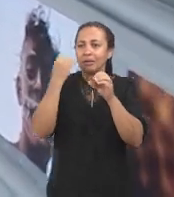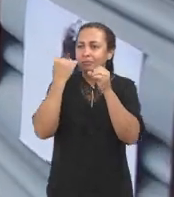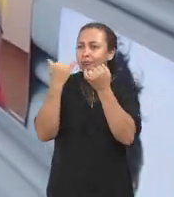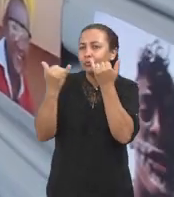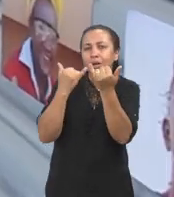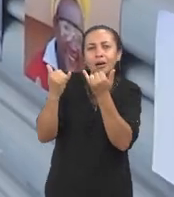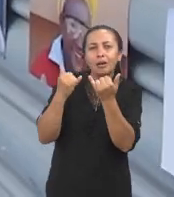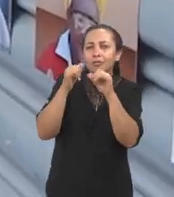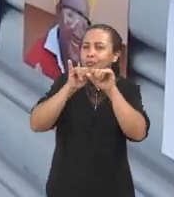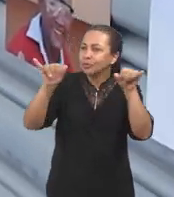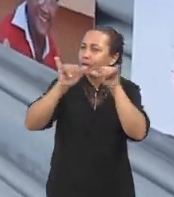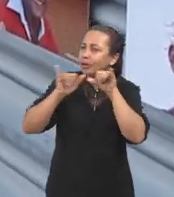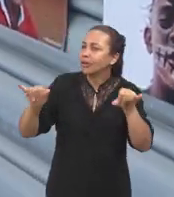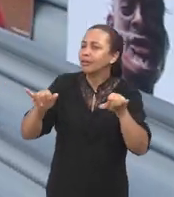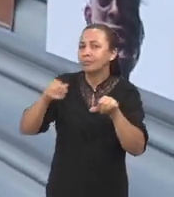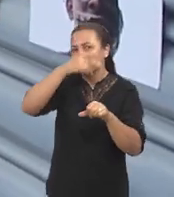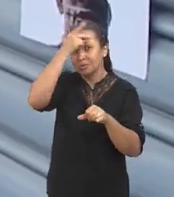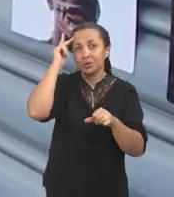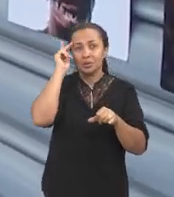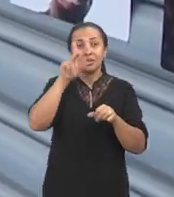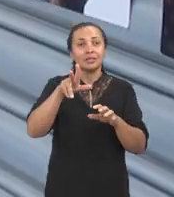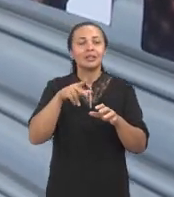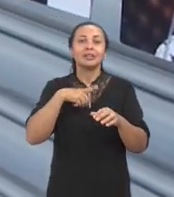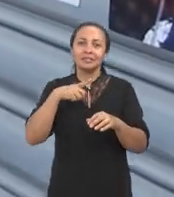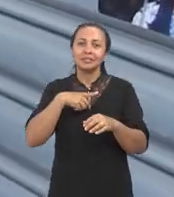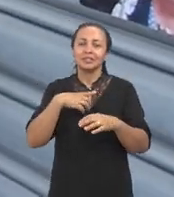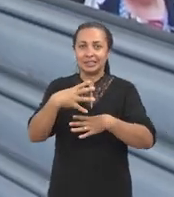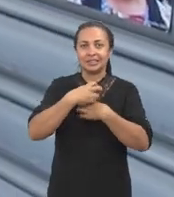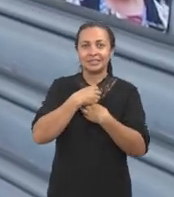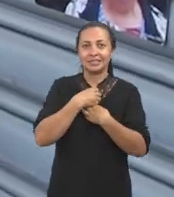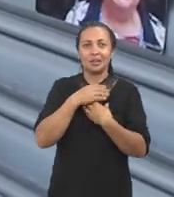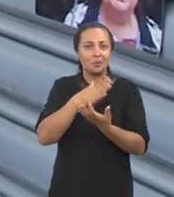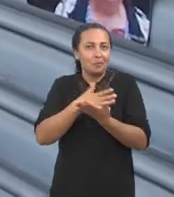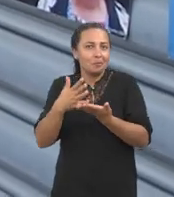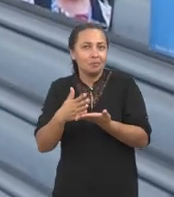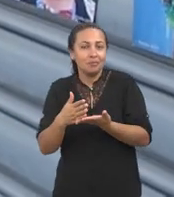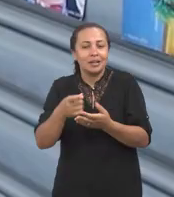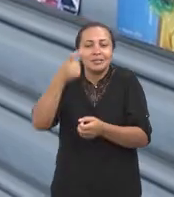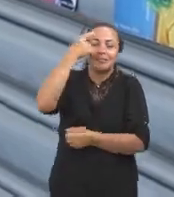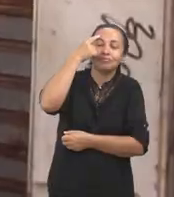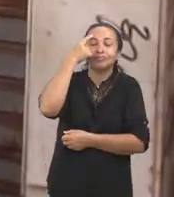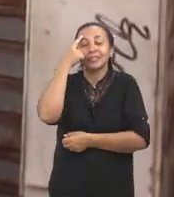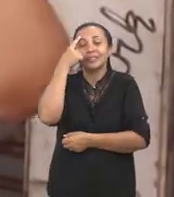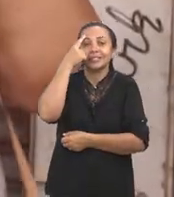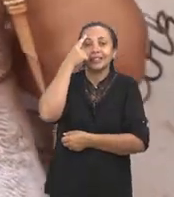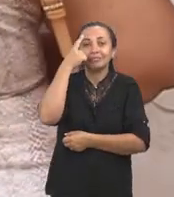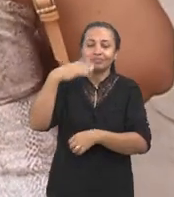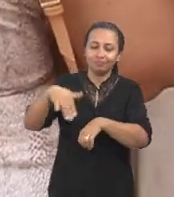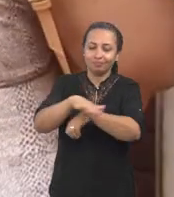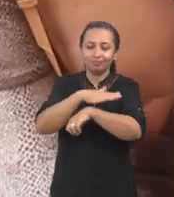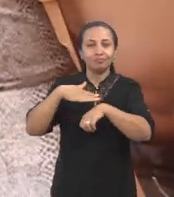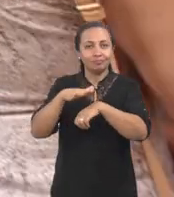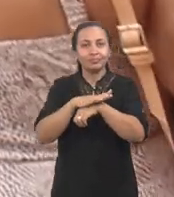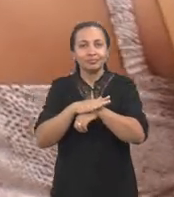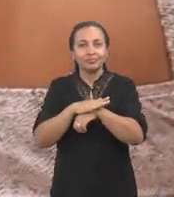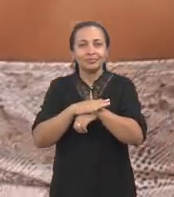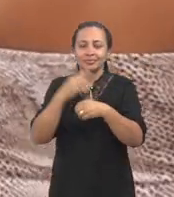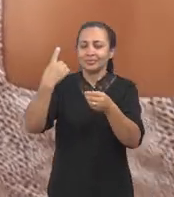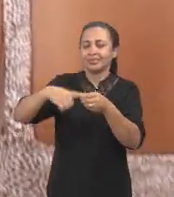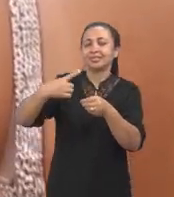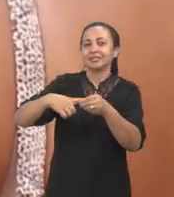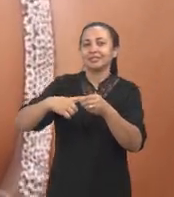transmitir nas pessoas que elas reagem elas elas passam a refletir sobre